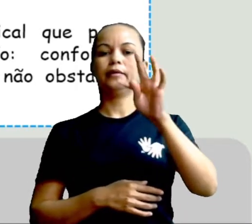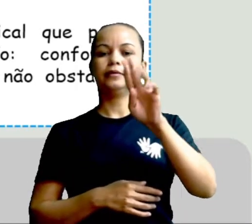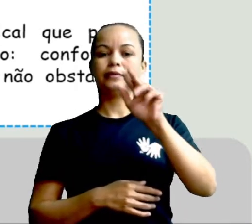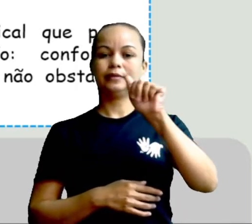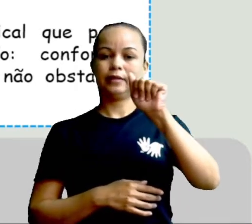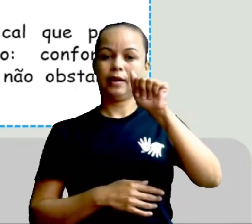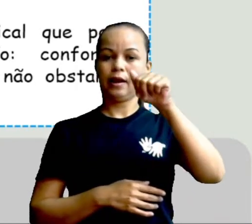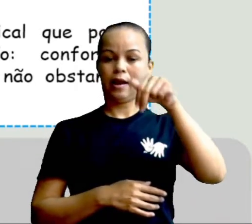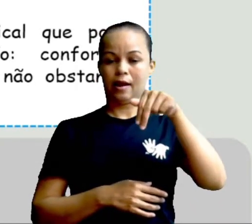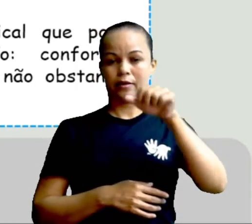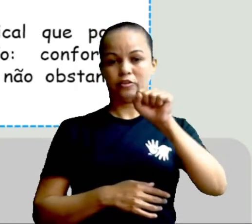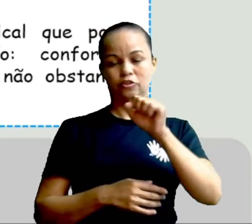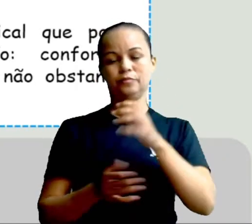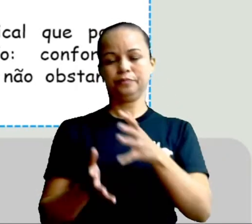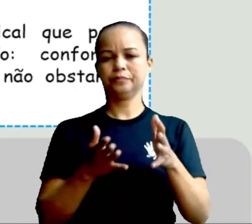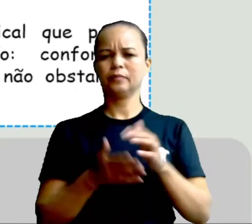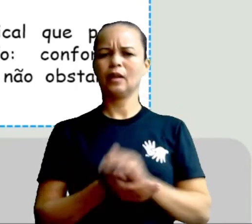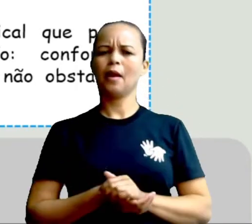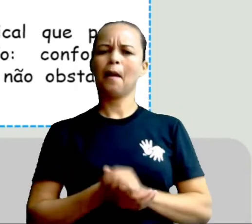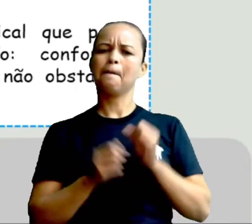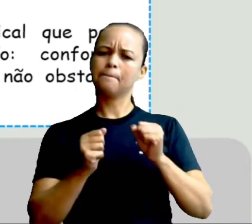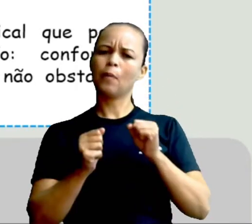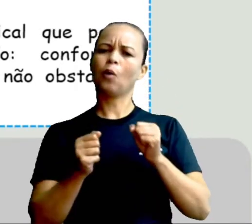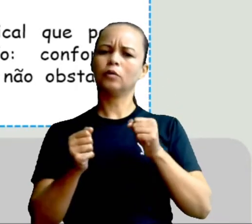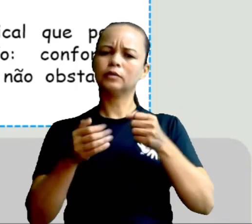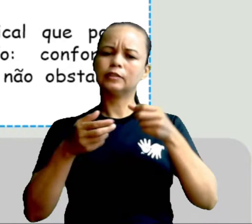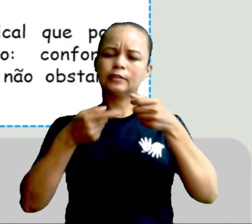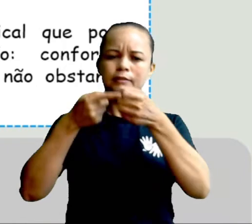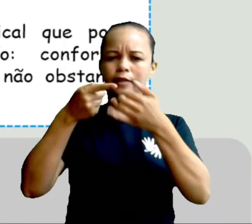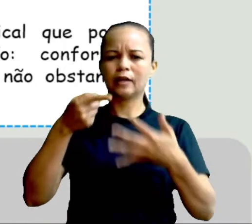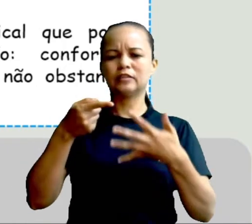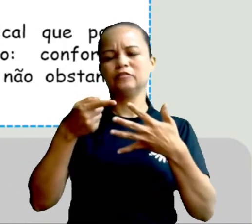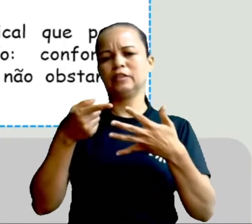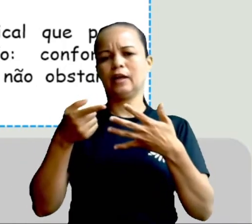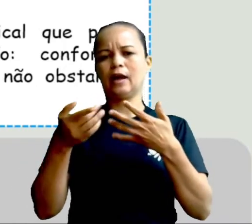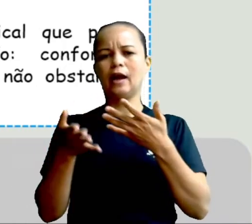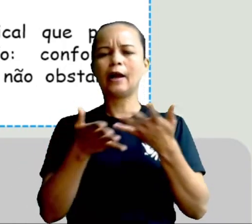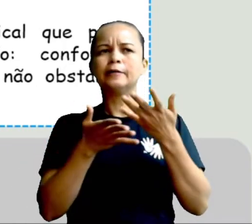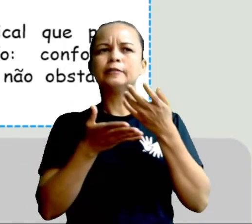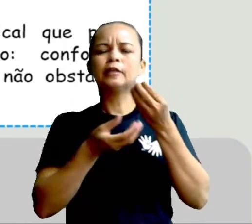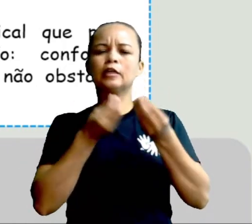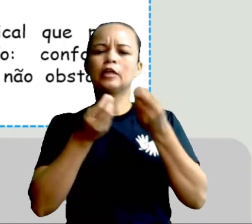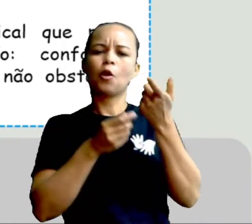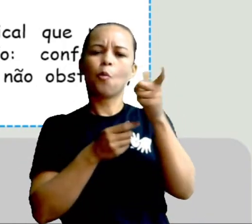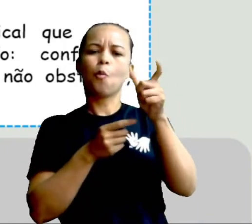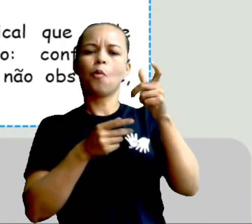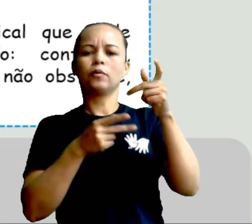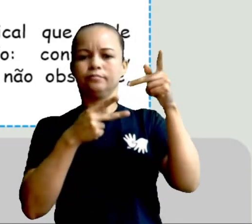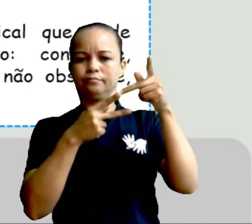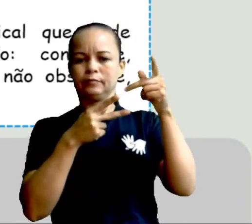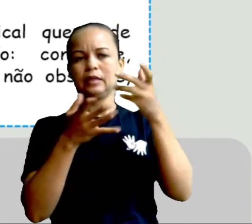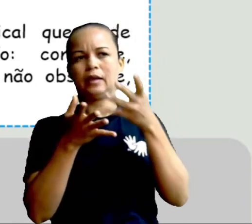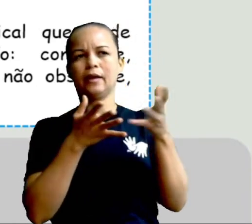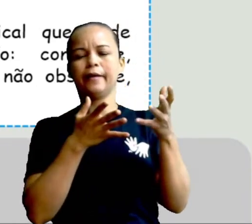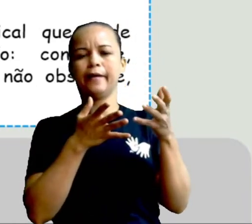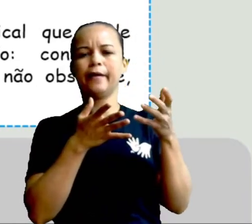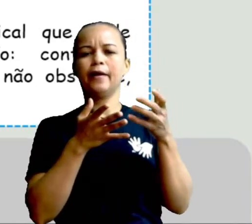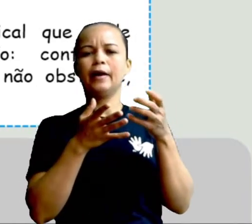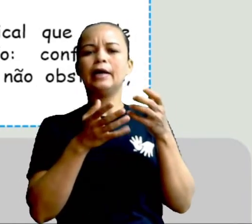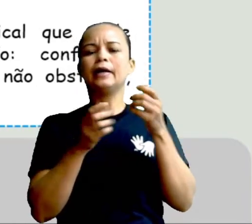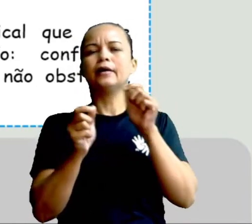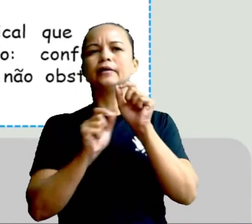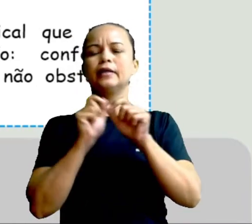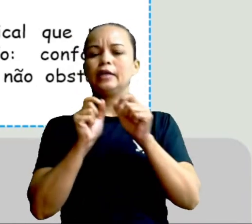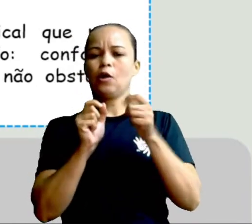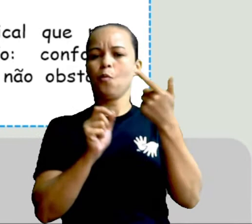Ela também pode se classificar como acidental, que é uma palavra de outra classe gramatical, né? Que não